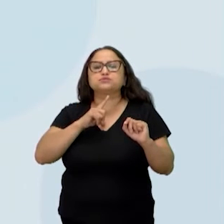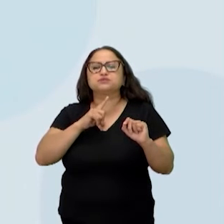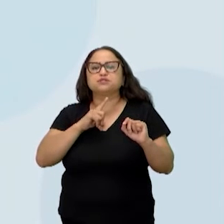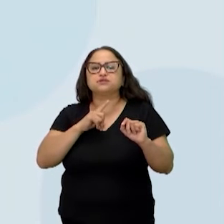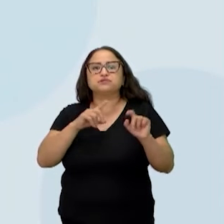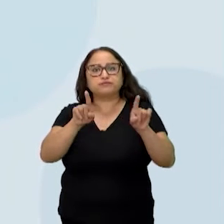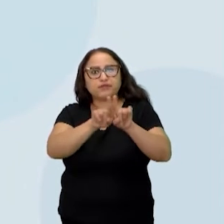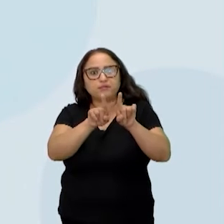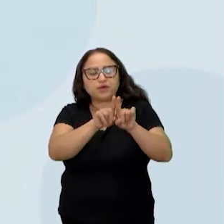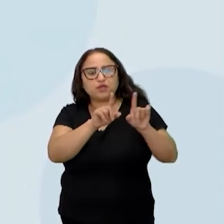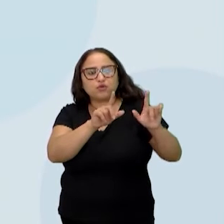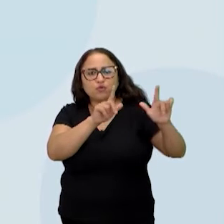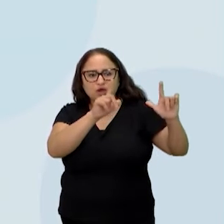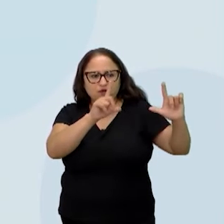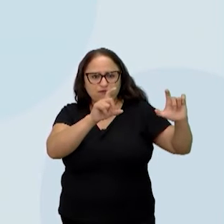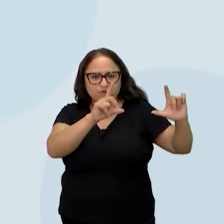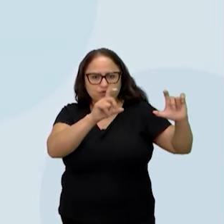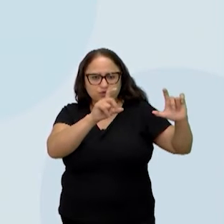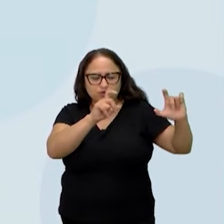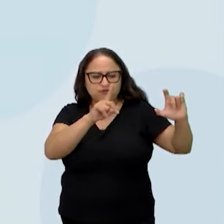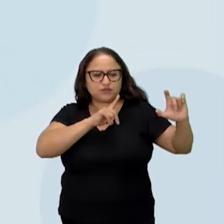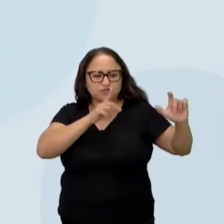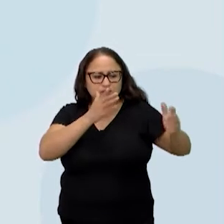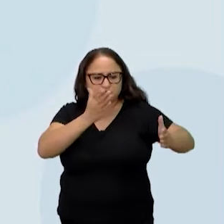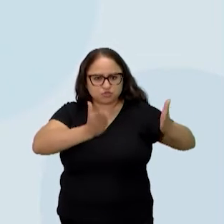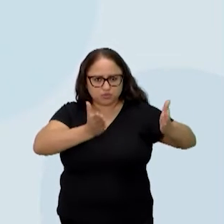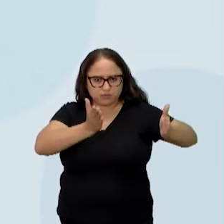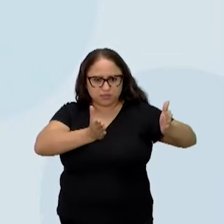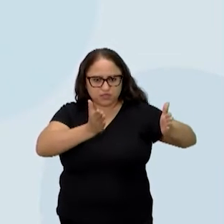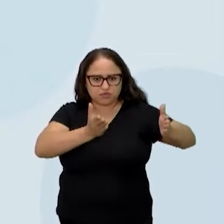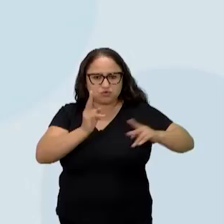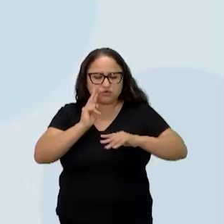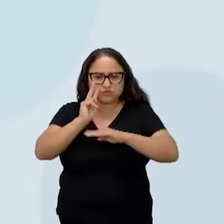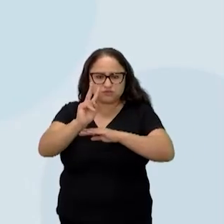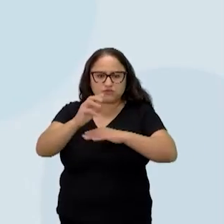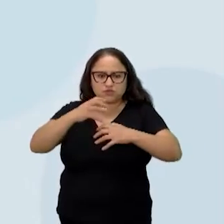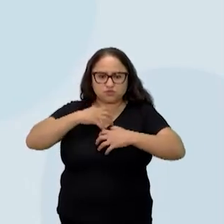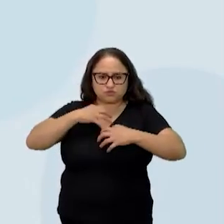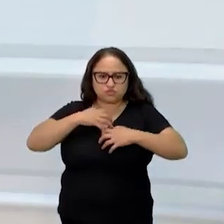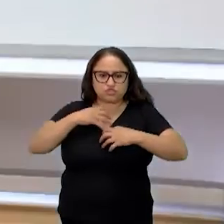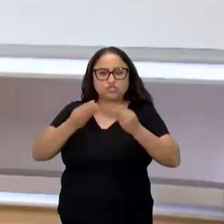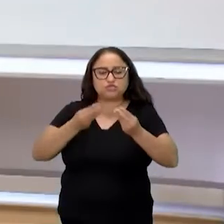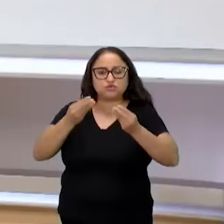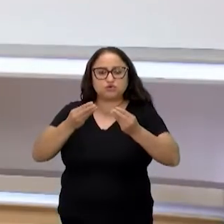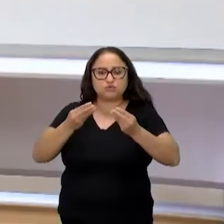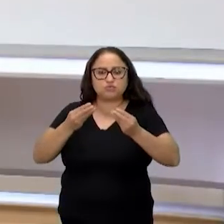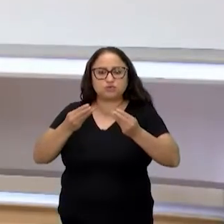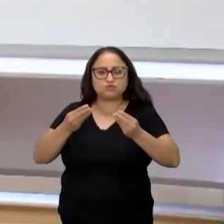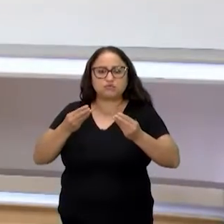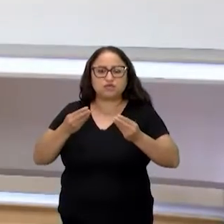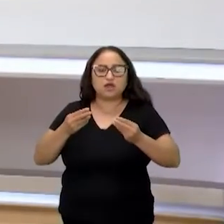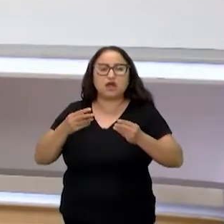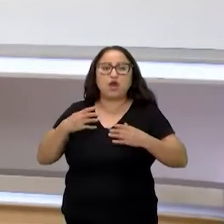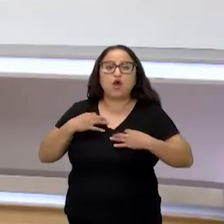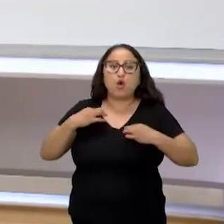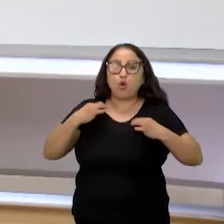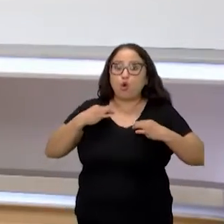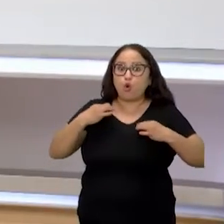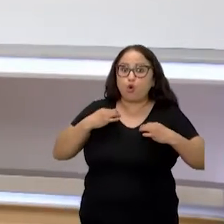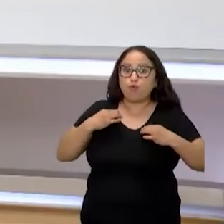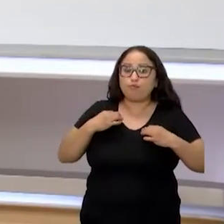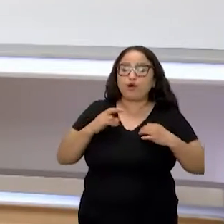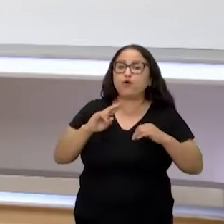mesmo uma fotografia, de algum período, você vai ver lá, pela forma como as pessoas se vestem, pelo ambiente onde elas